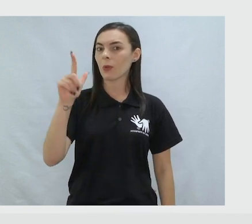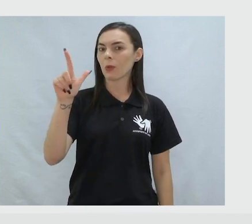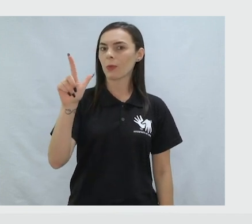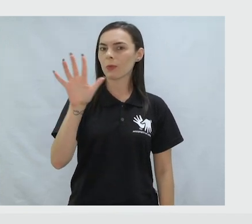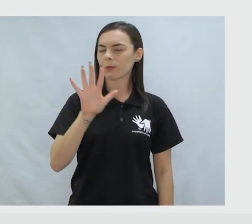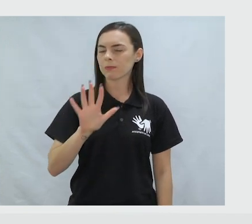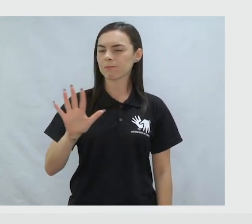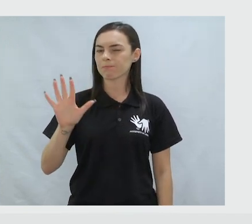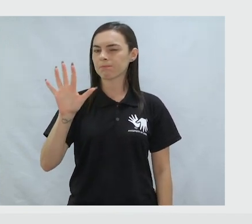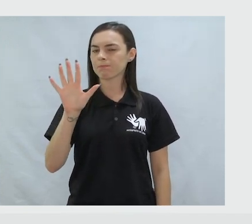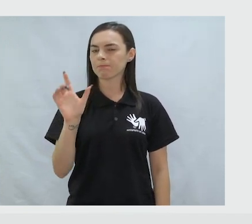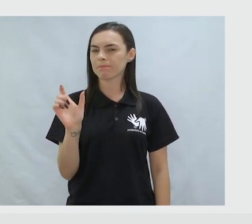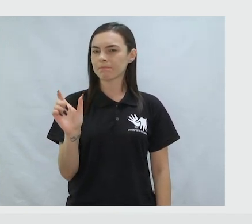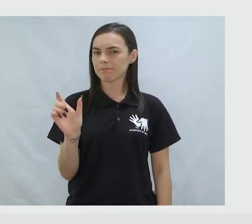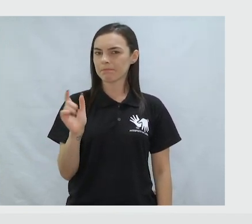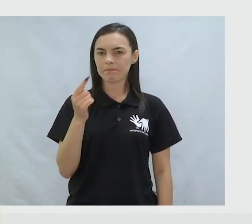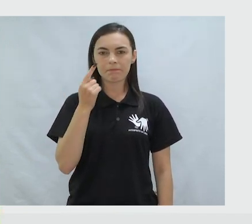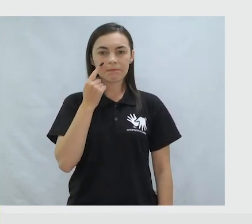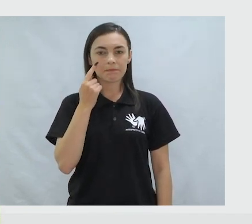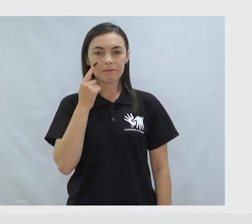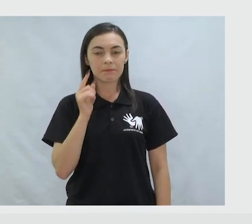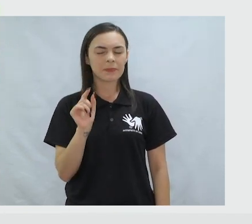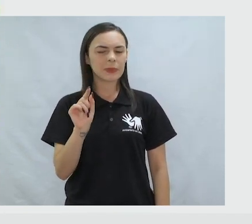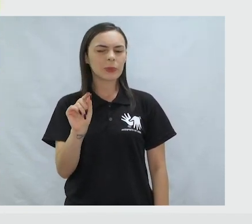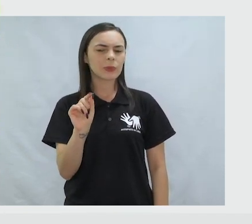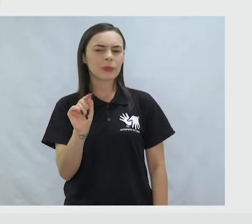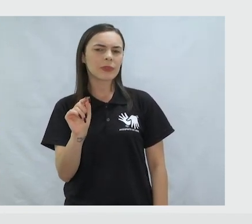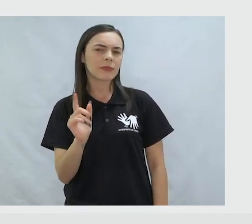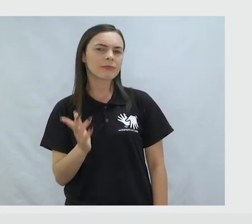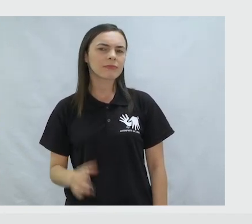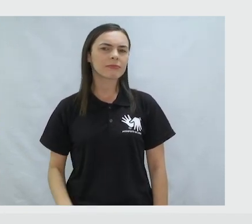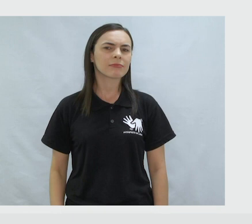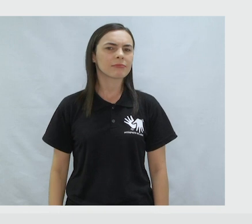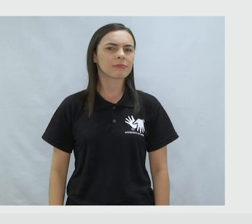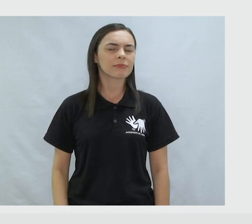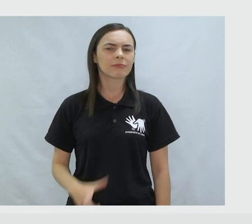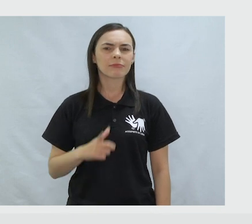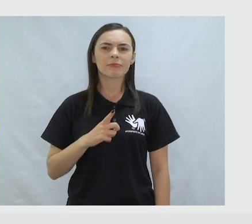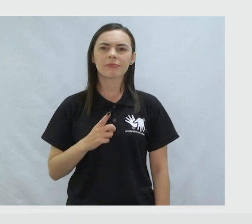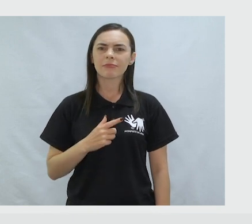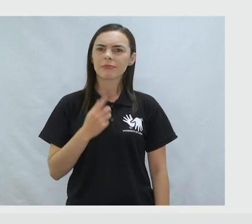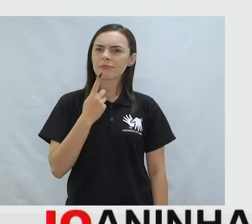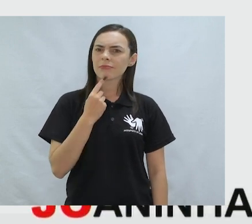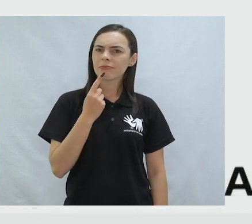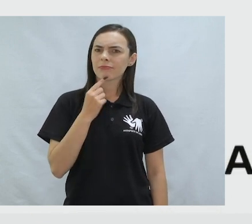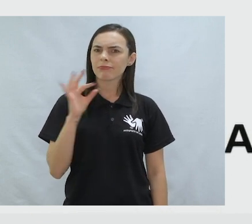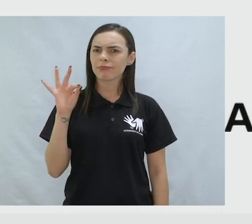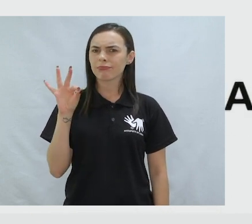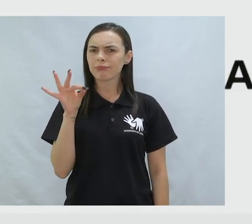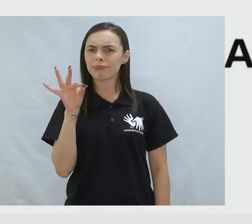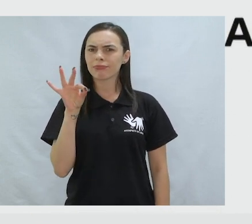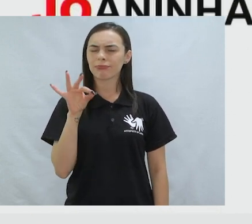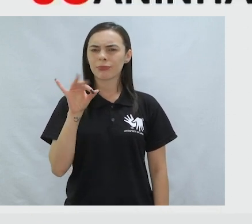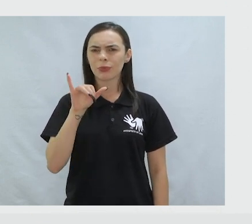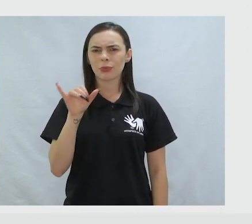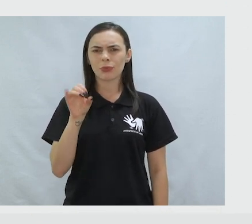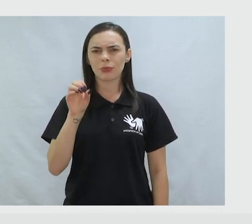Tem mais uma imagem. Vamos ver. Olha lá o que apareceu. Uma